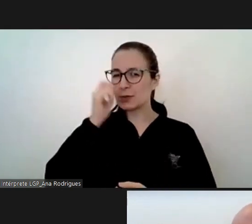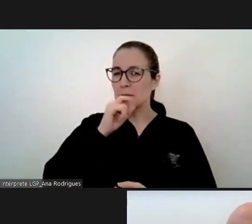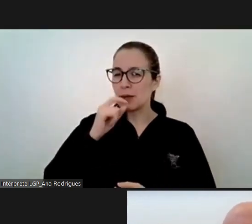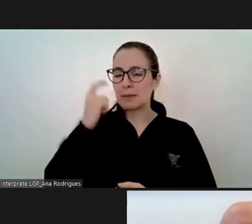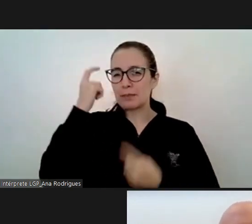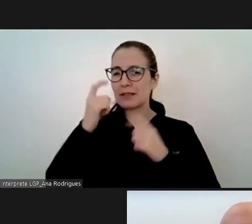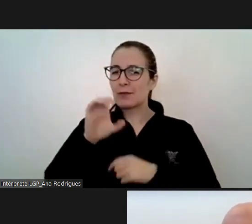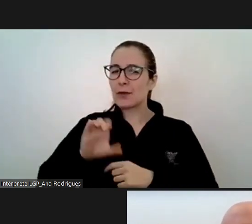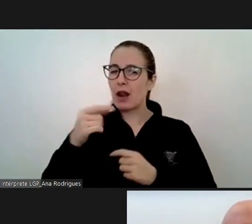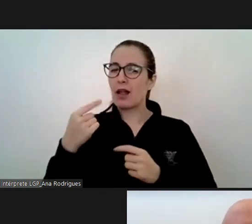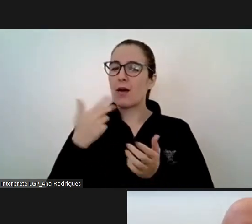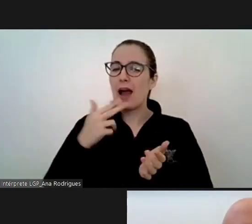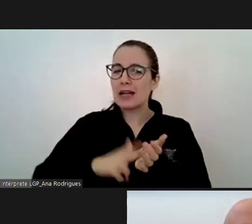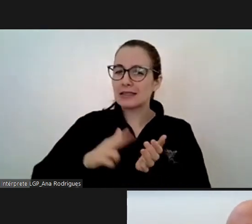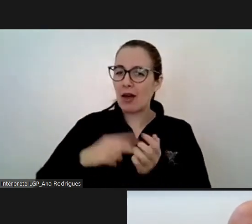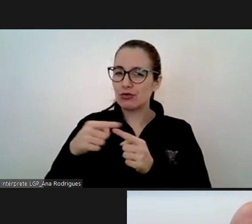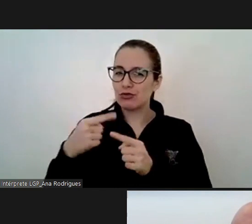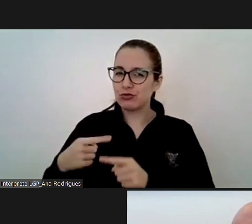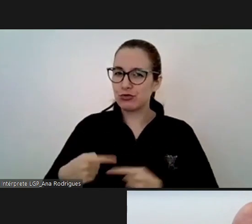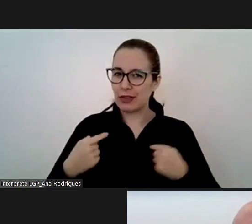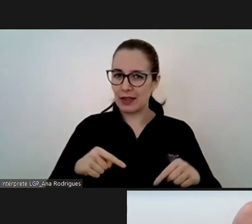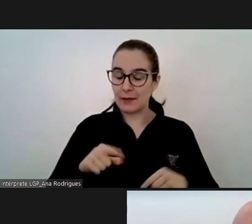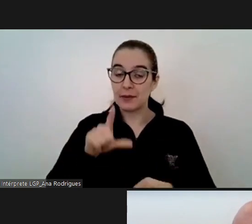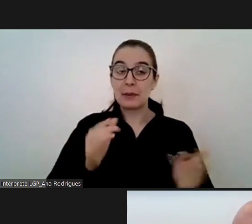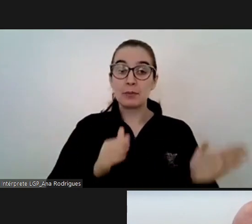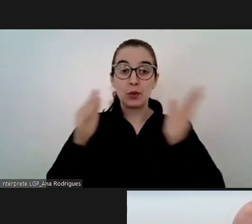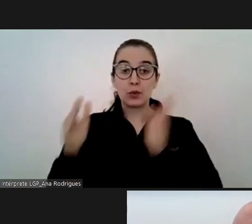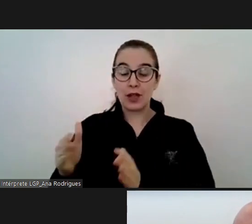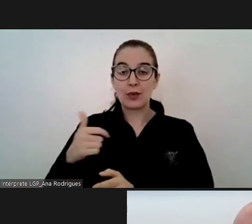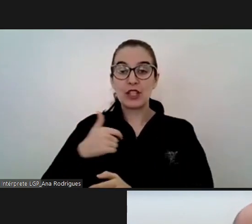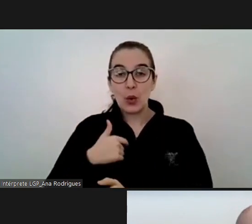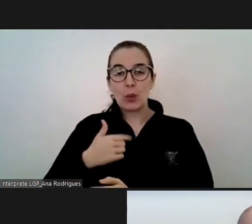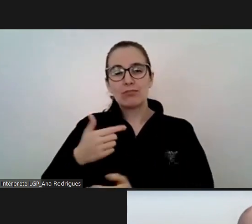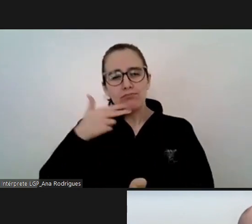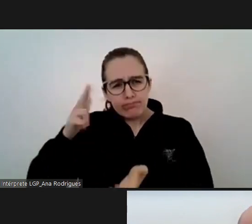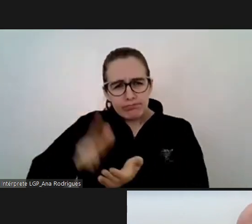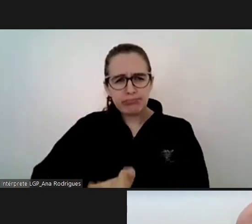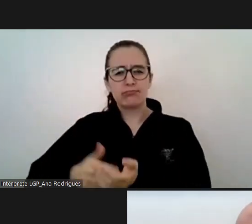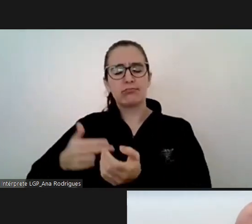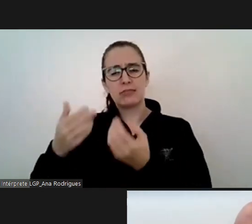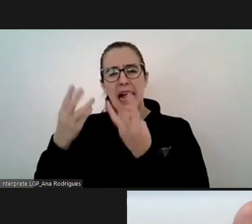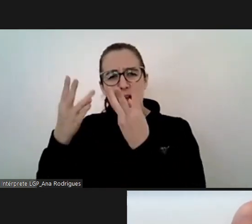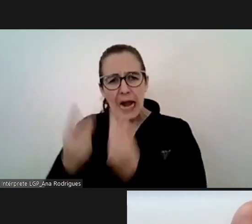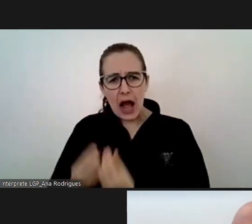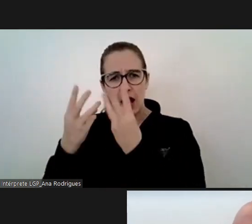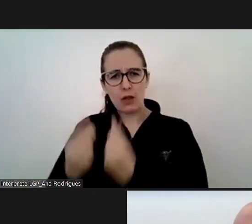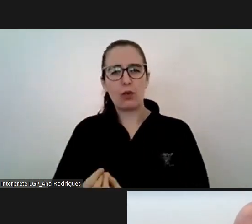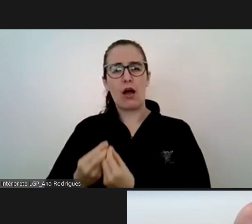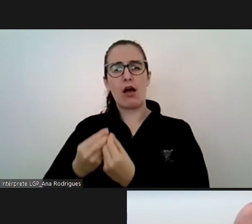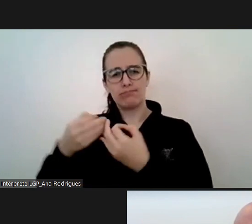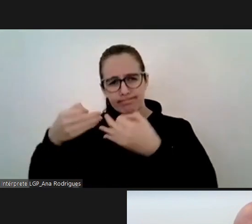metafísicas, nós não conseguimos calcular a abstenção em Portugal de forma tecnicamente correta, porque